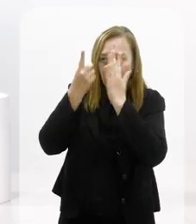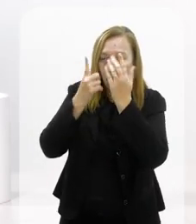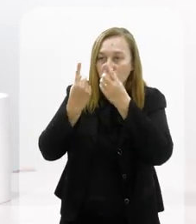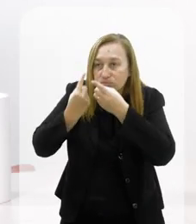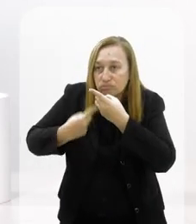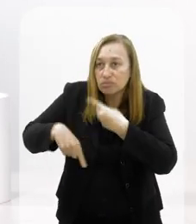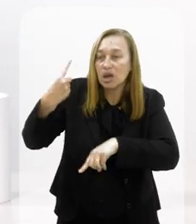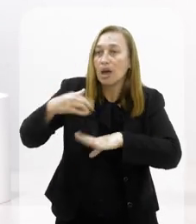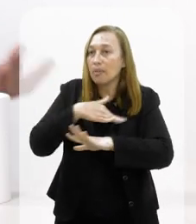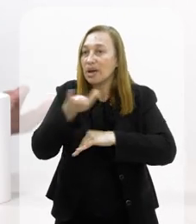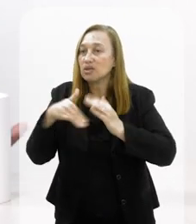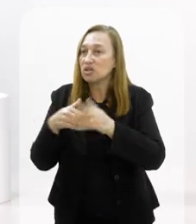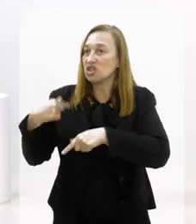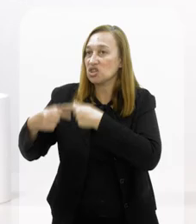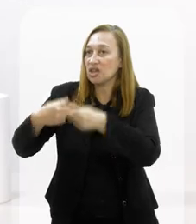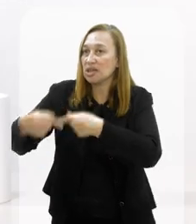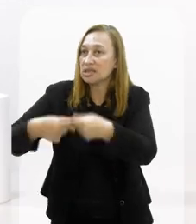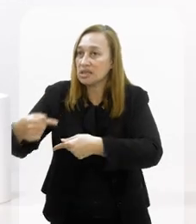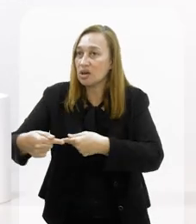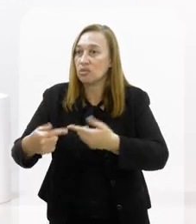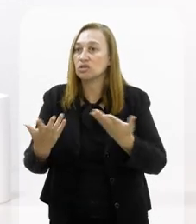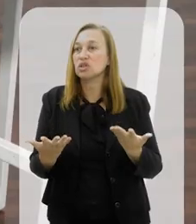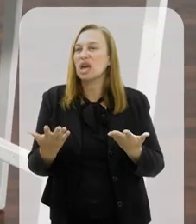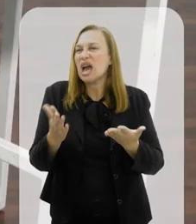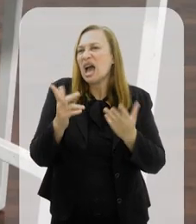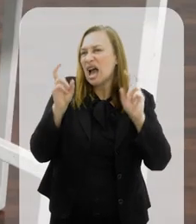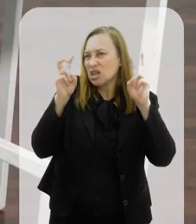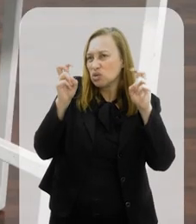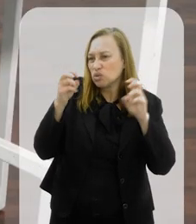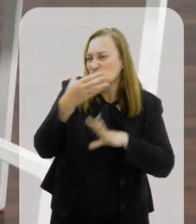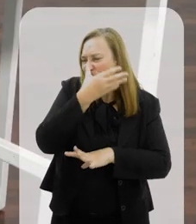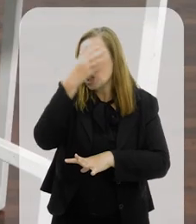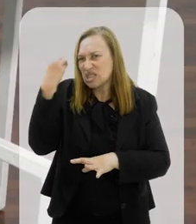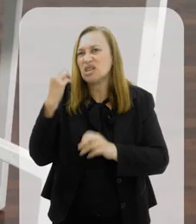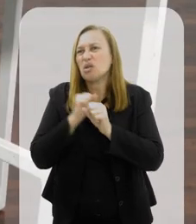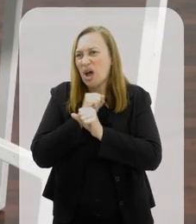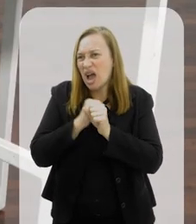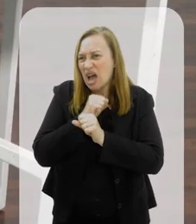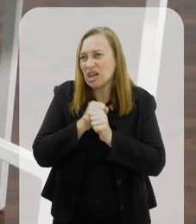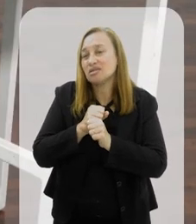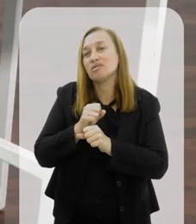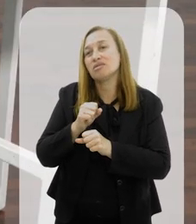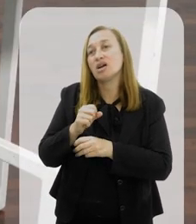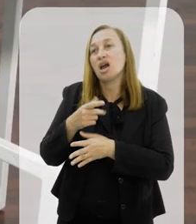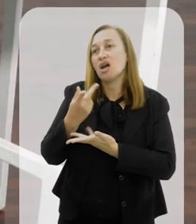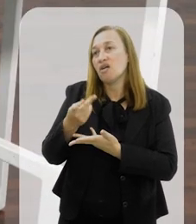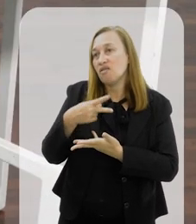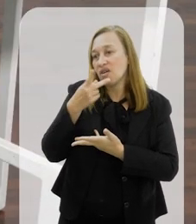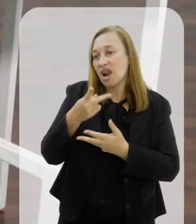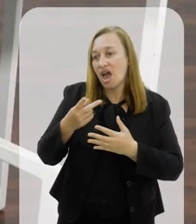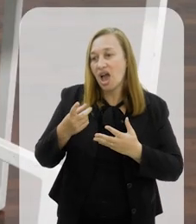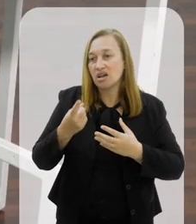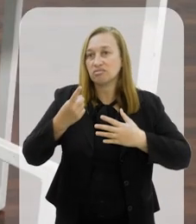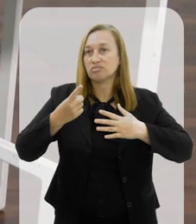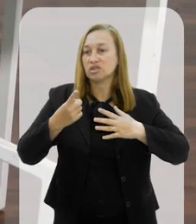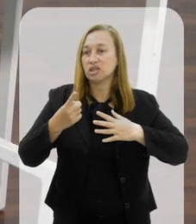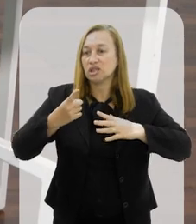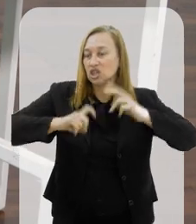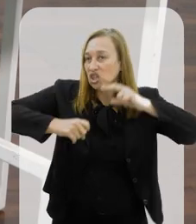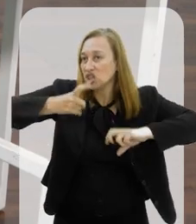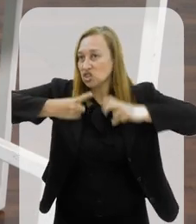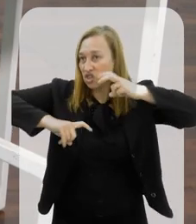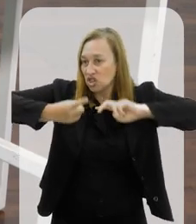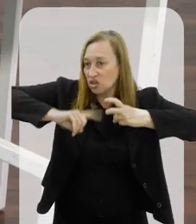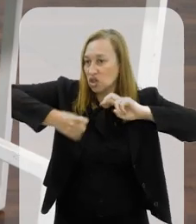Rico para todo mundo para todas as são assuntos que foram esquecidos por muito tempo né Não não vamos falar disso eu dou exemplo da grande rica com